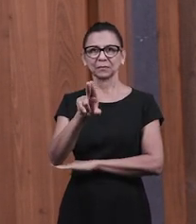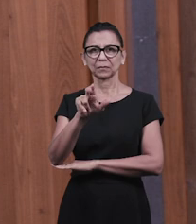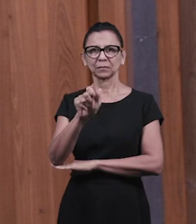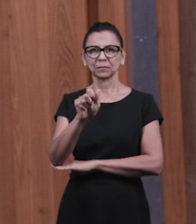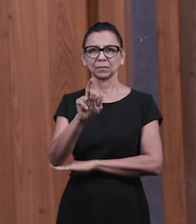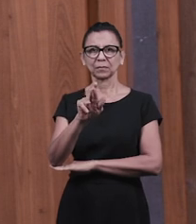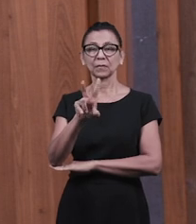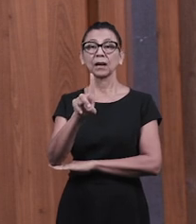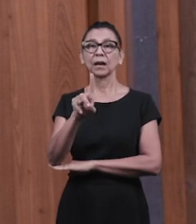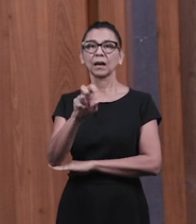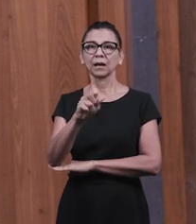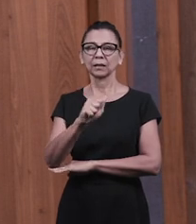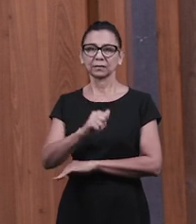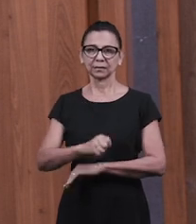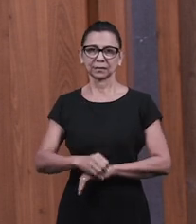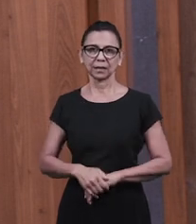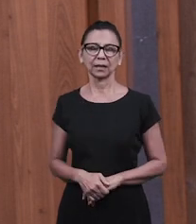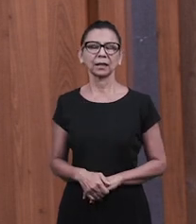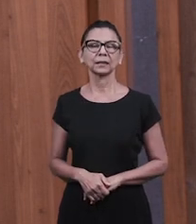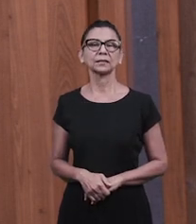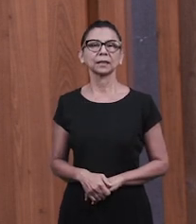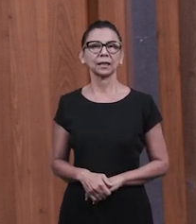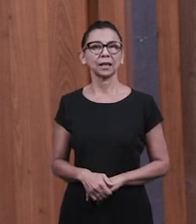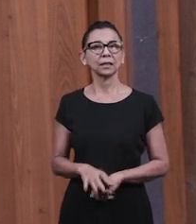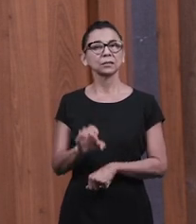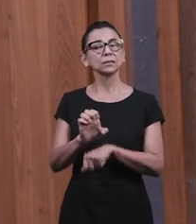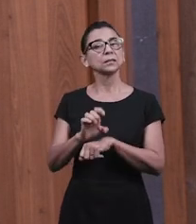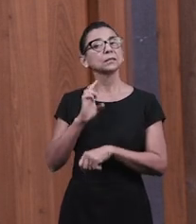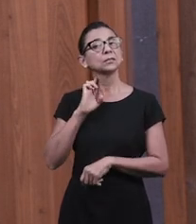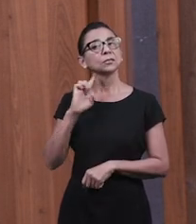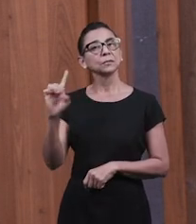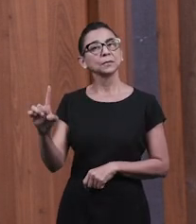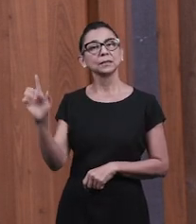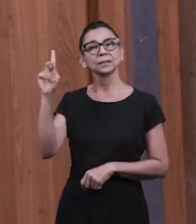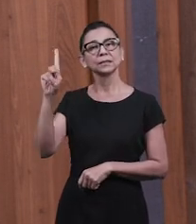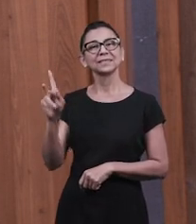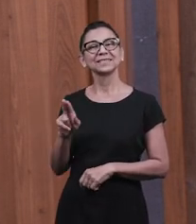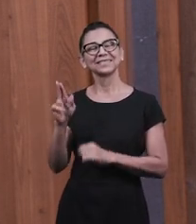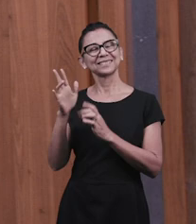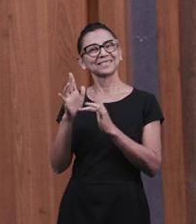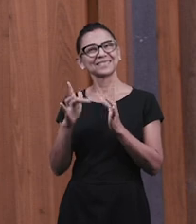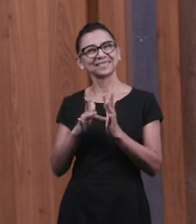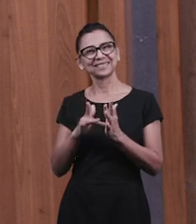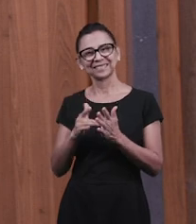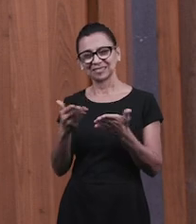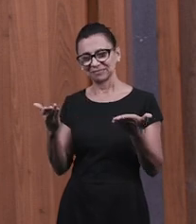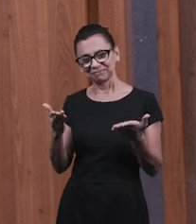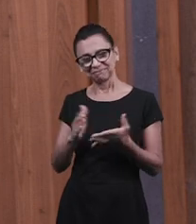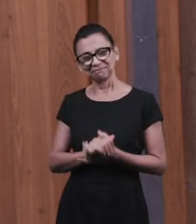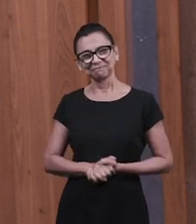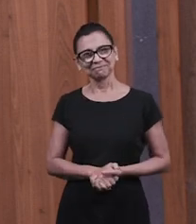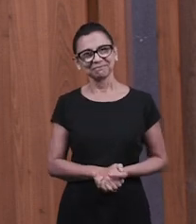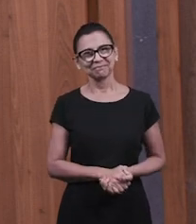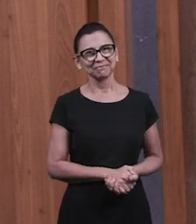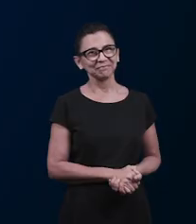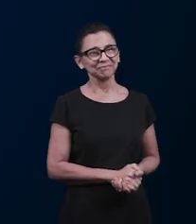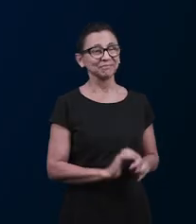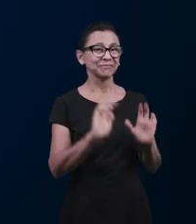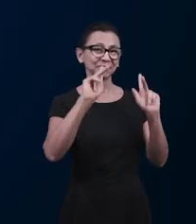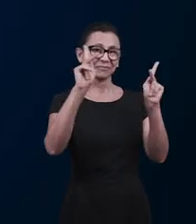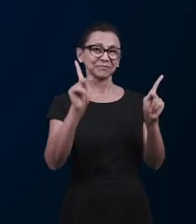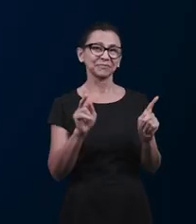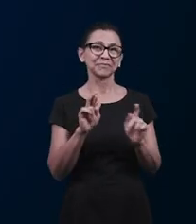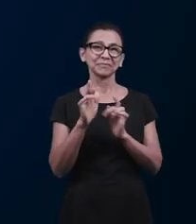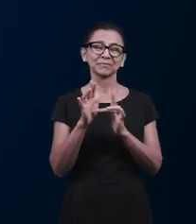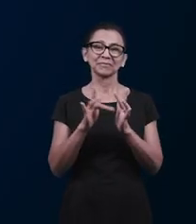A Eduarda é lá da cidade de Belo Oriente, no estado de Minas Gerais. A paz do Senhor Jesus, irmã Eduarda.